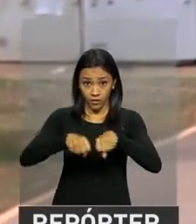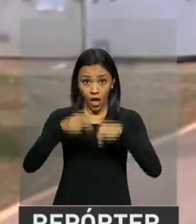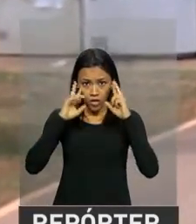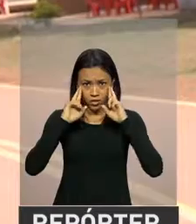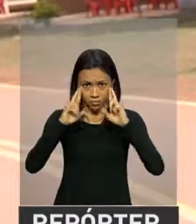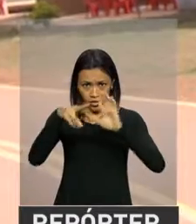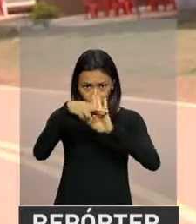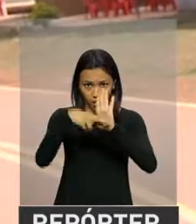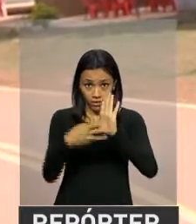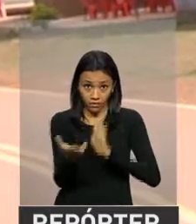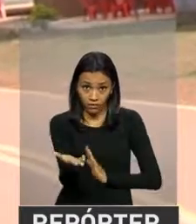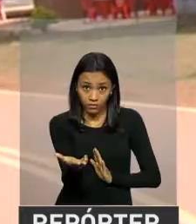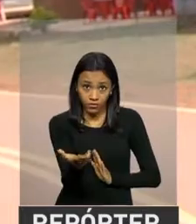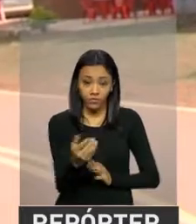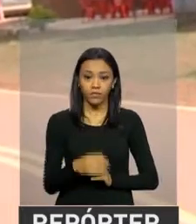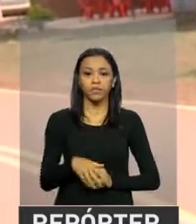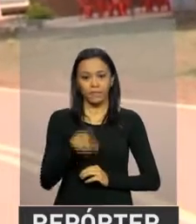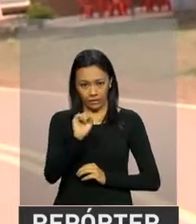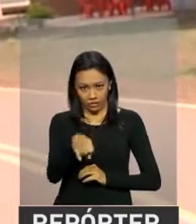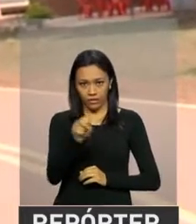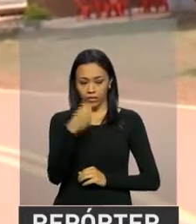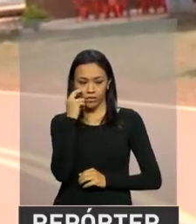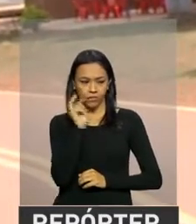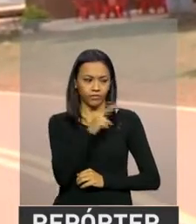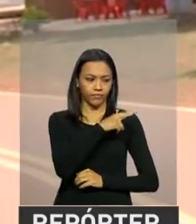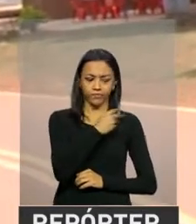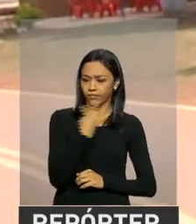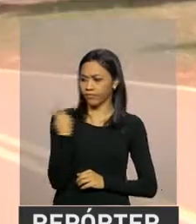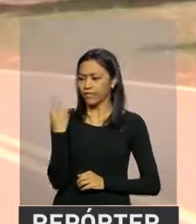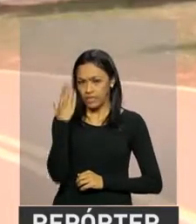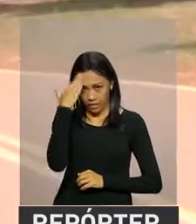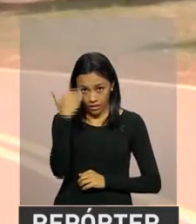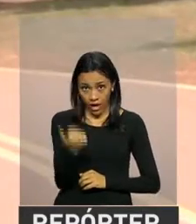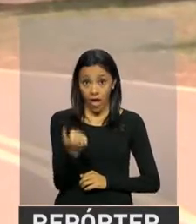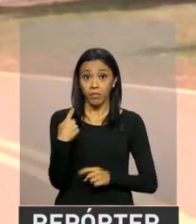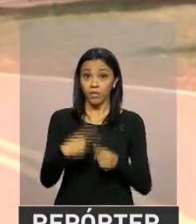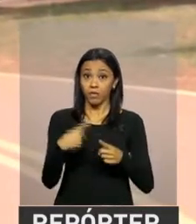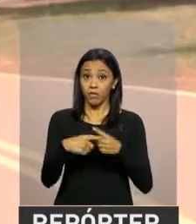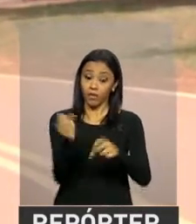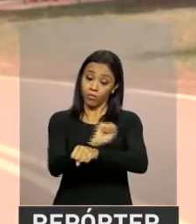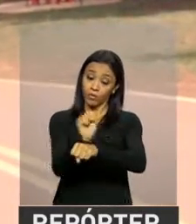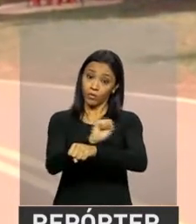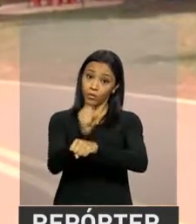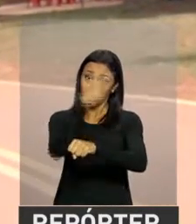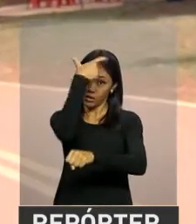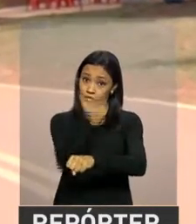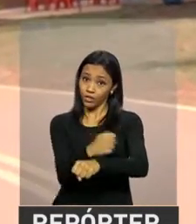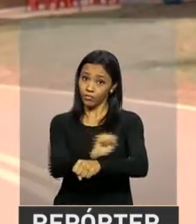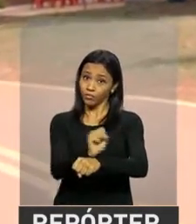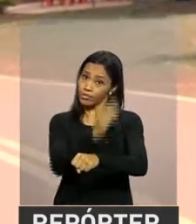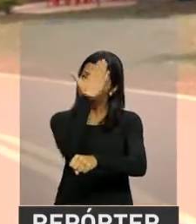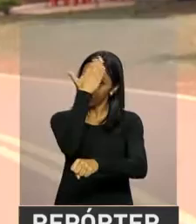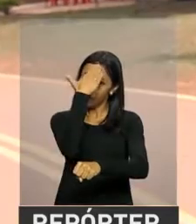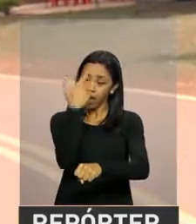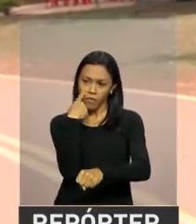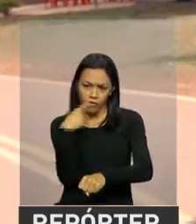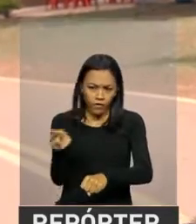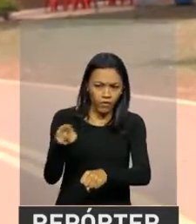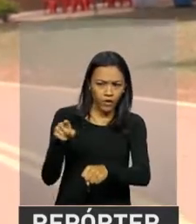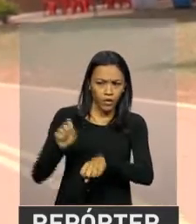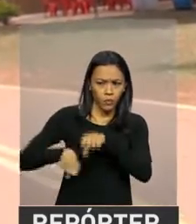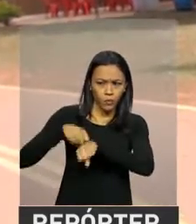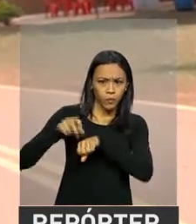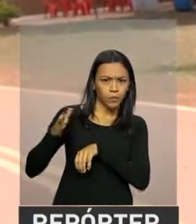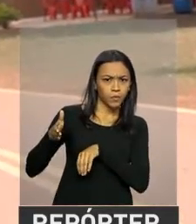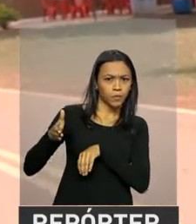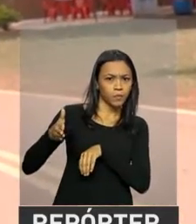as regras? O respeito tem que vir dos dois lados. O ciclista sabe o que tem que fazer e o motorista também sabe, né? Quando tem um ciclista, manter pelo menos uma